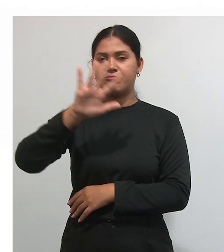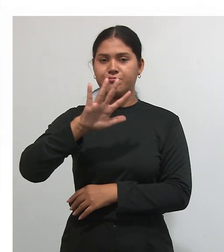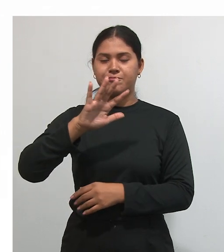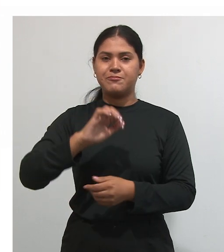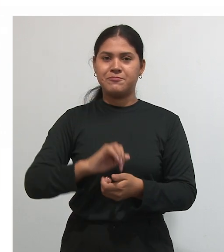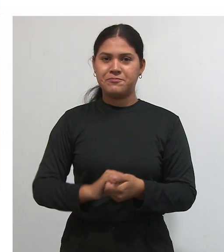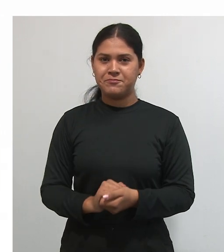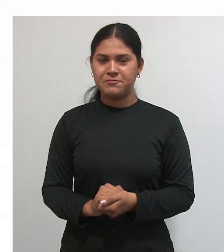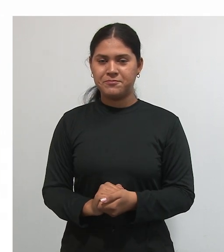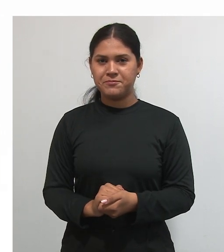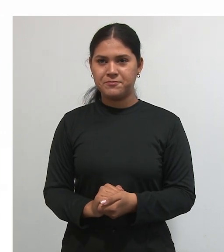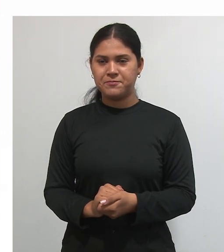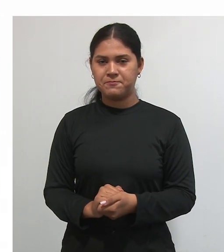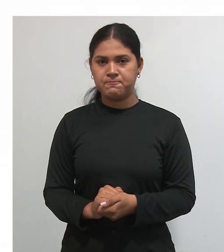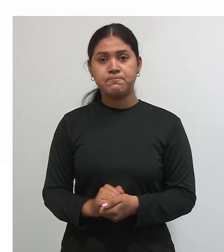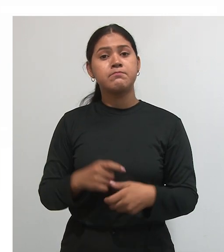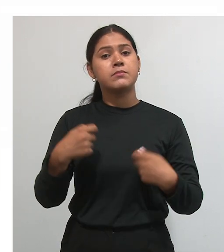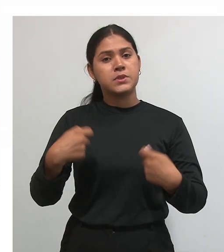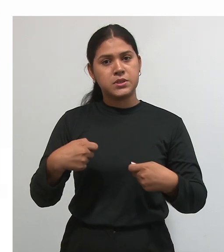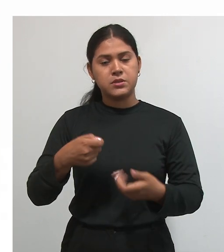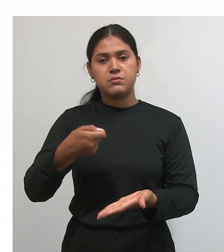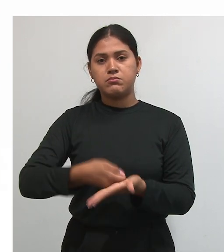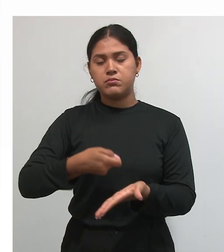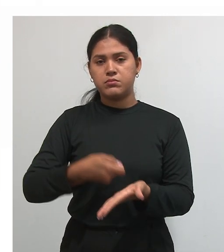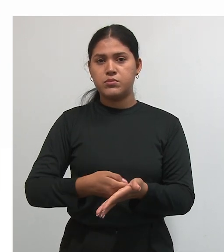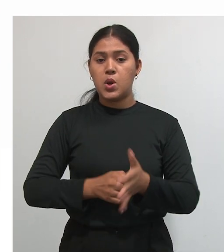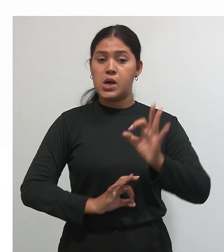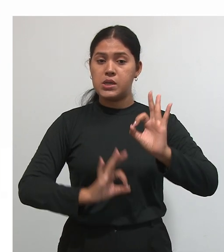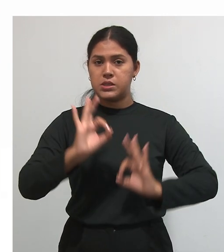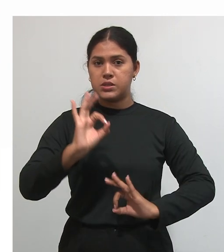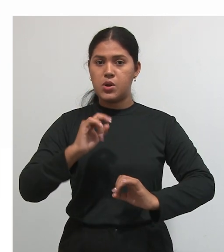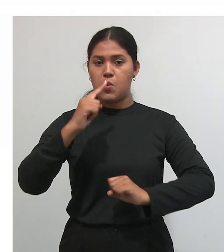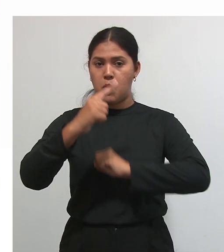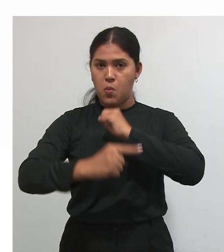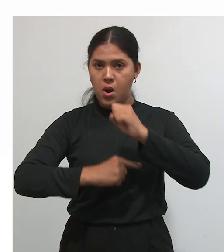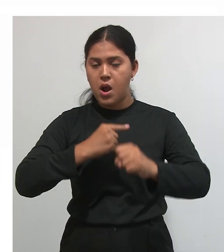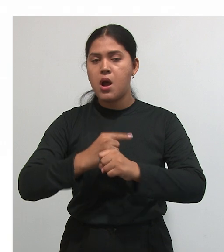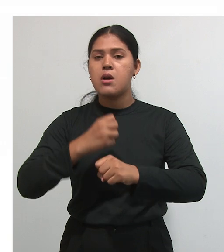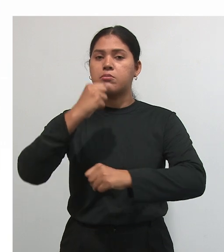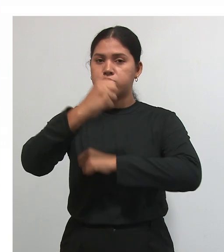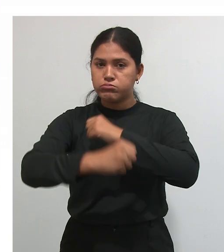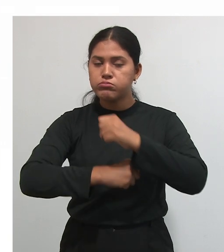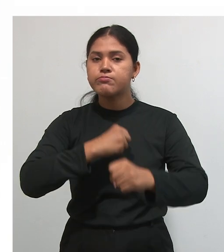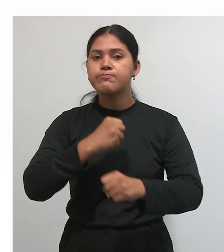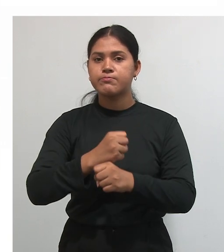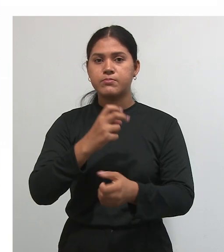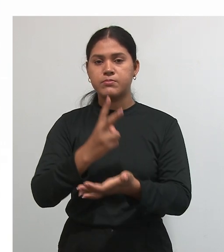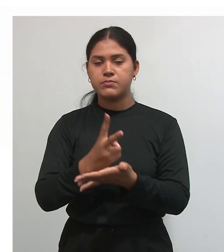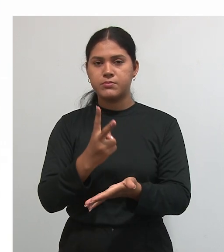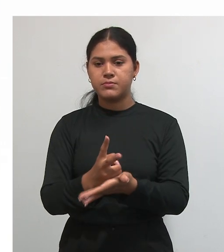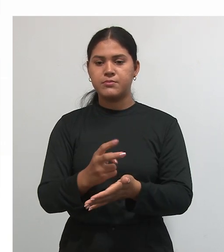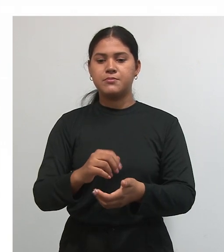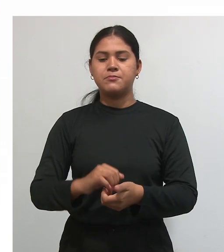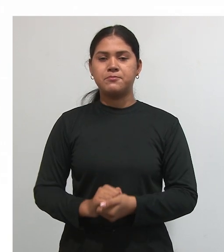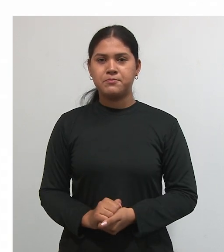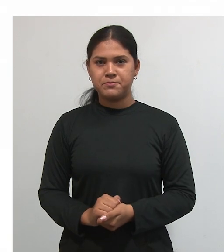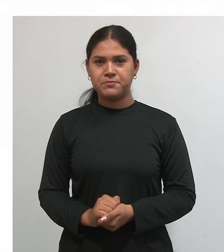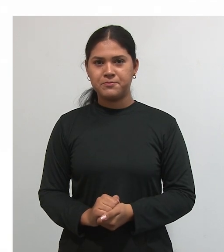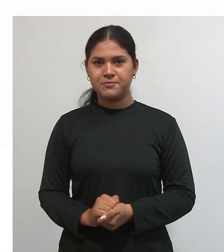geral. Então, deve ser anualmente feito esse inventário.